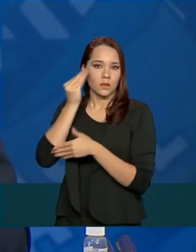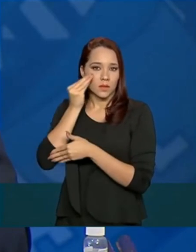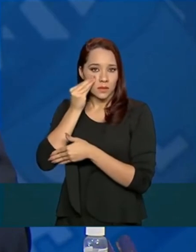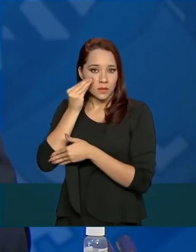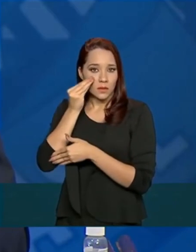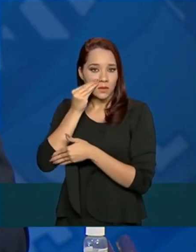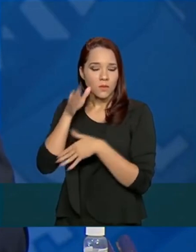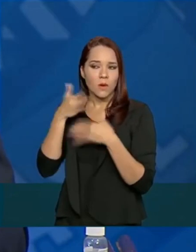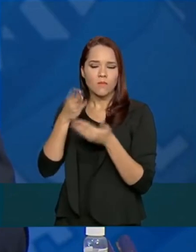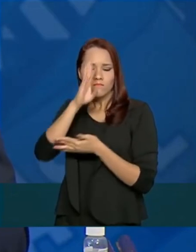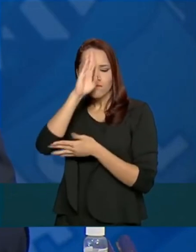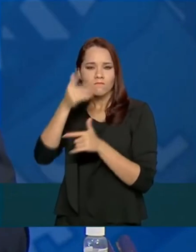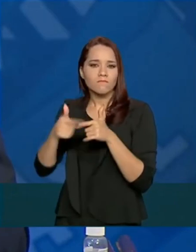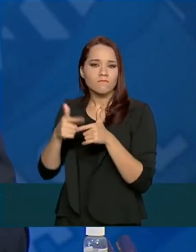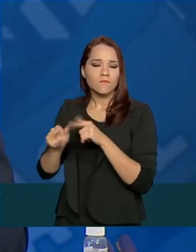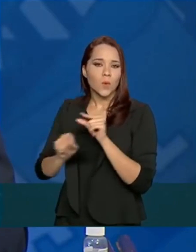testagem no país,